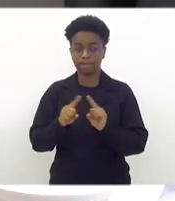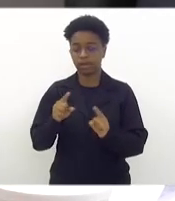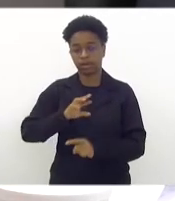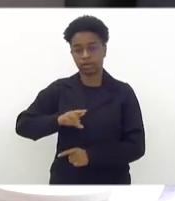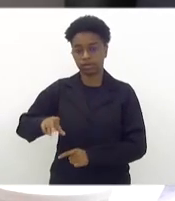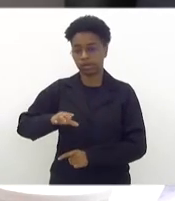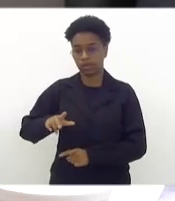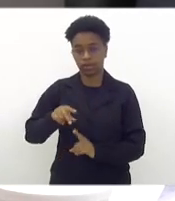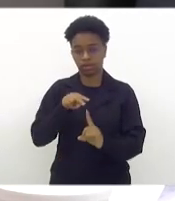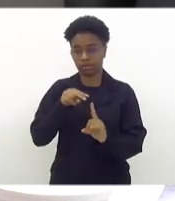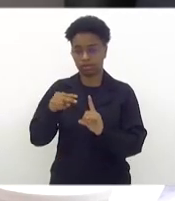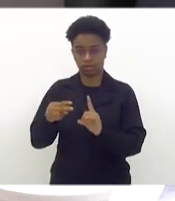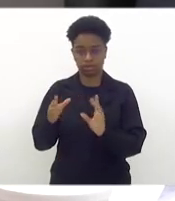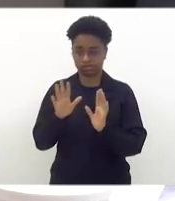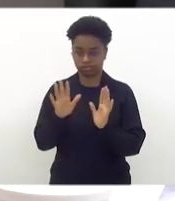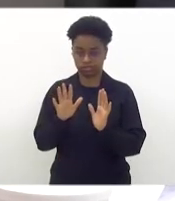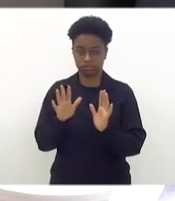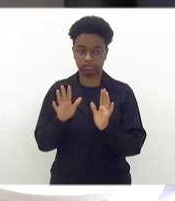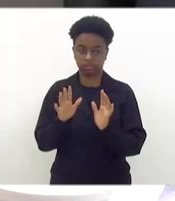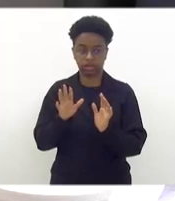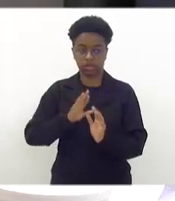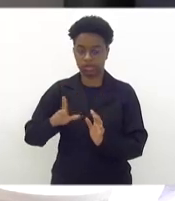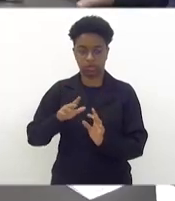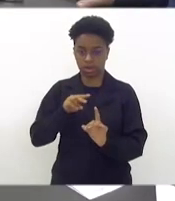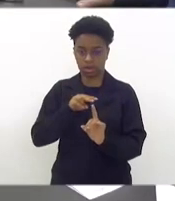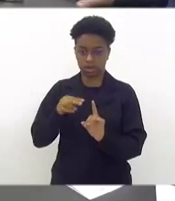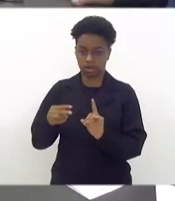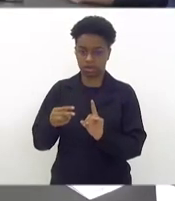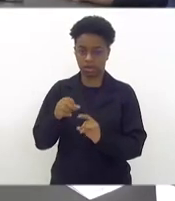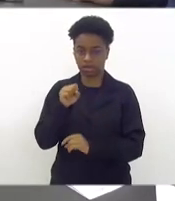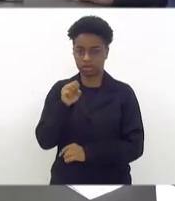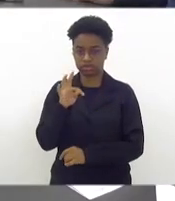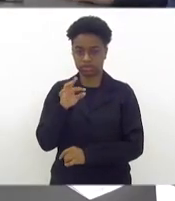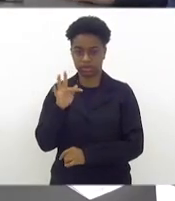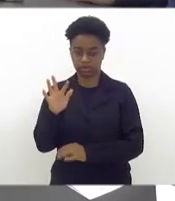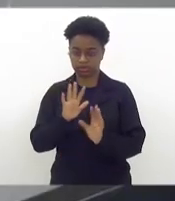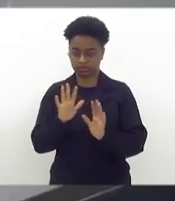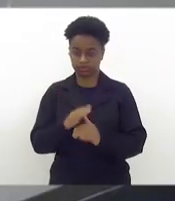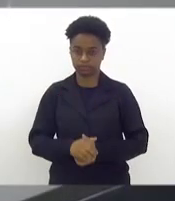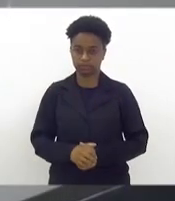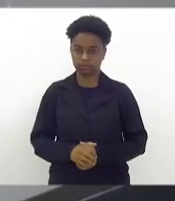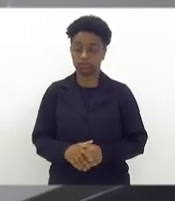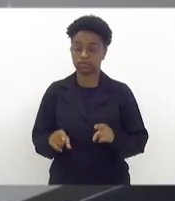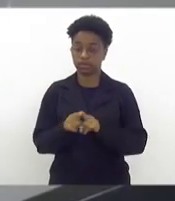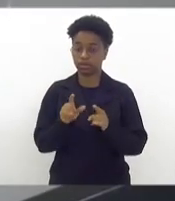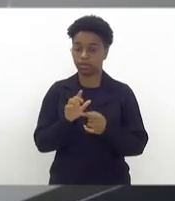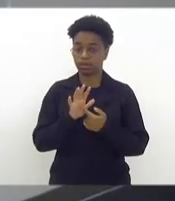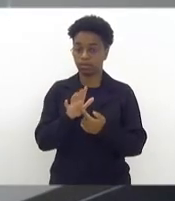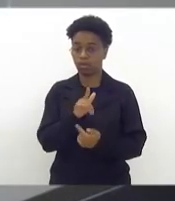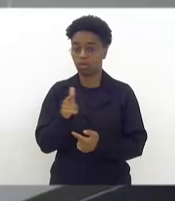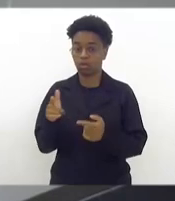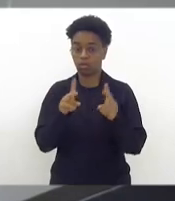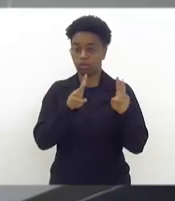entendimento. Me feri o entendimento de Vossa Excelência, 100%. Mas não foi o entendimento do Supremo naquela oportunidade. E ainda trago um novo elemento para a discussão,